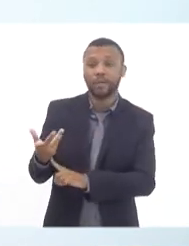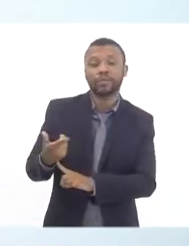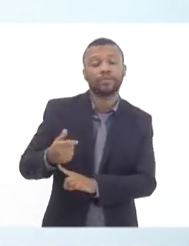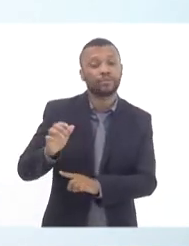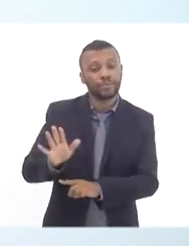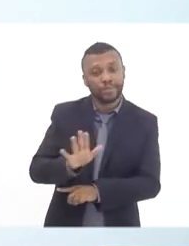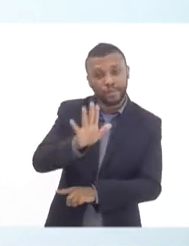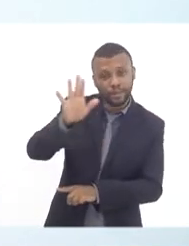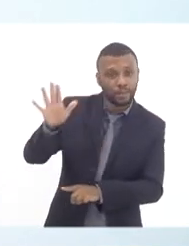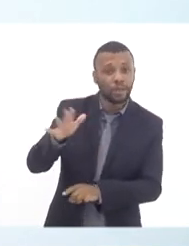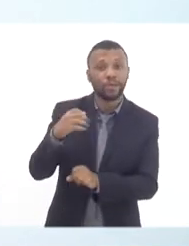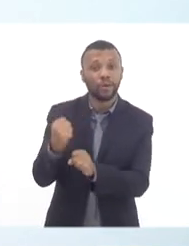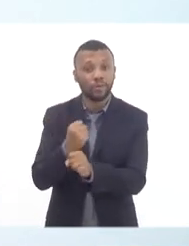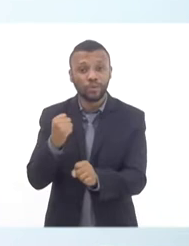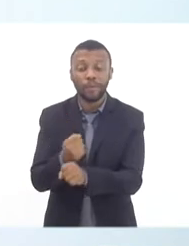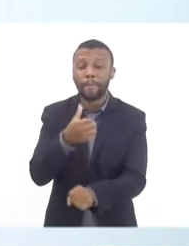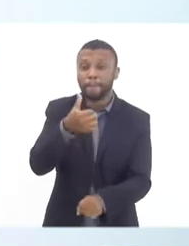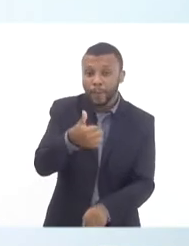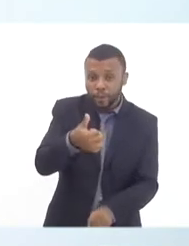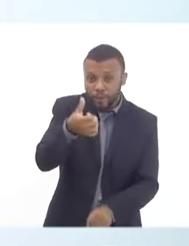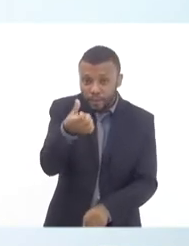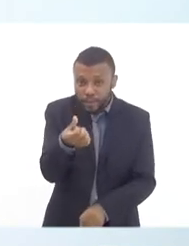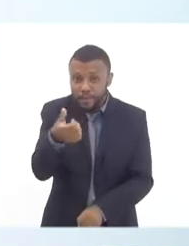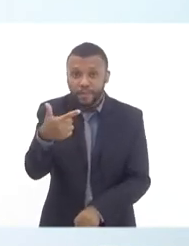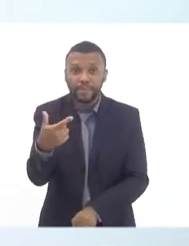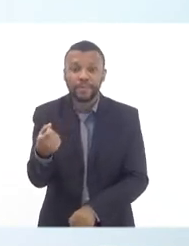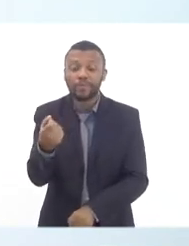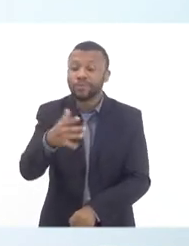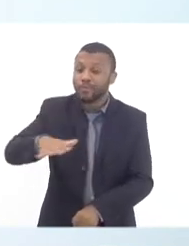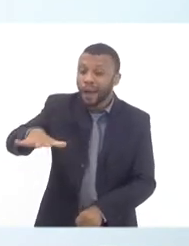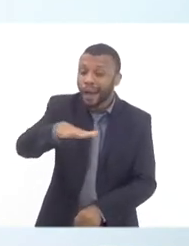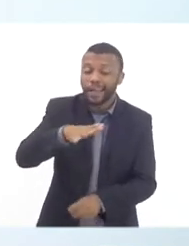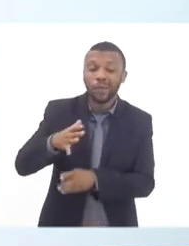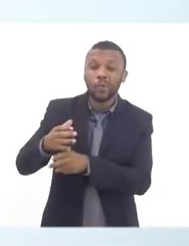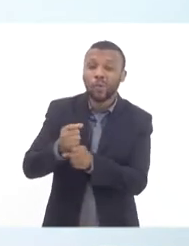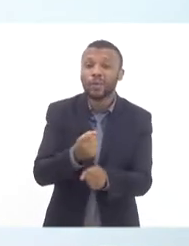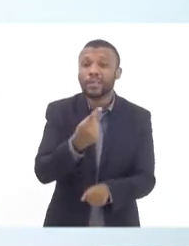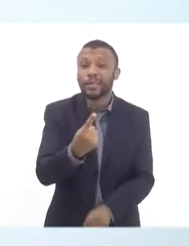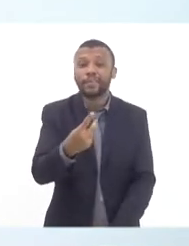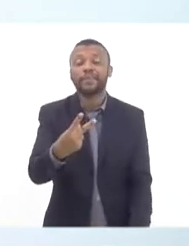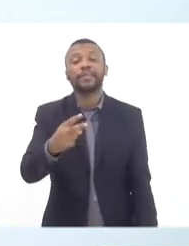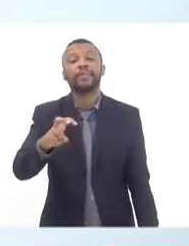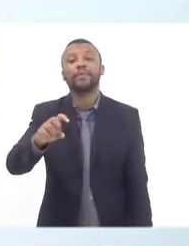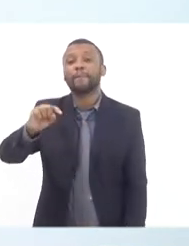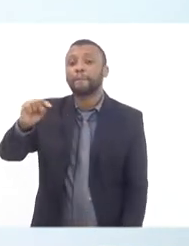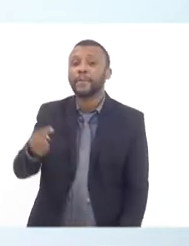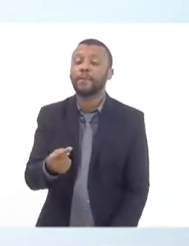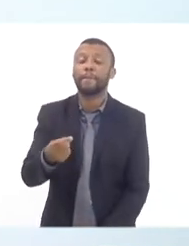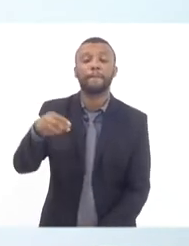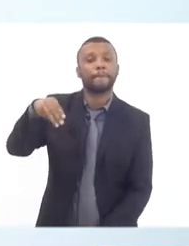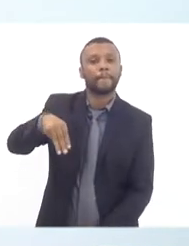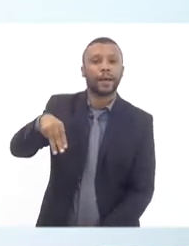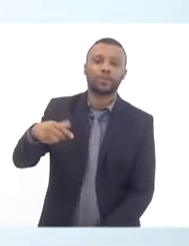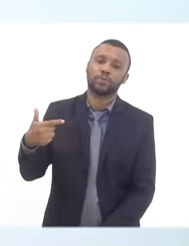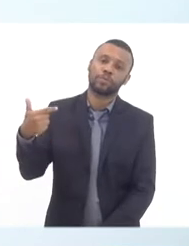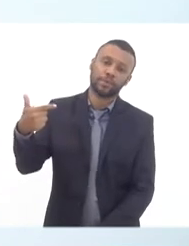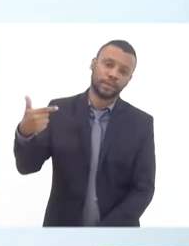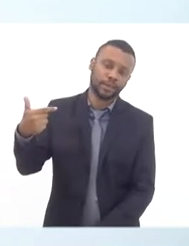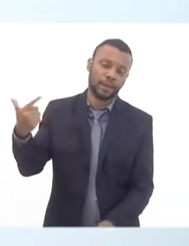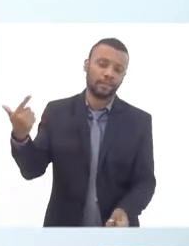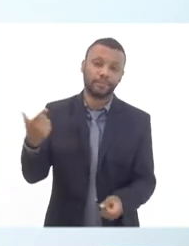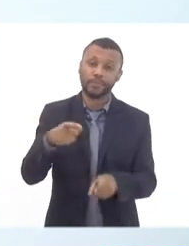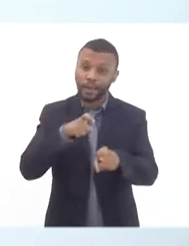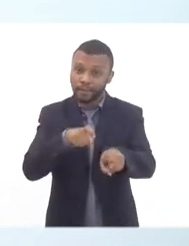de 1620, em uma área territorial de aproximadamente 125 mil metros quadrados. A Fazenda Colubandê